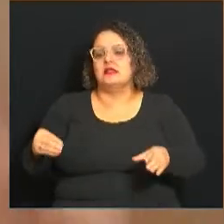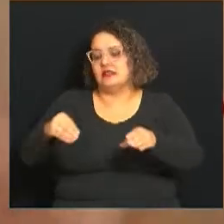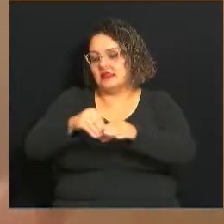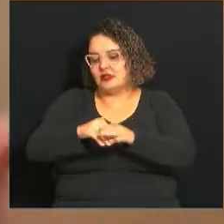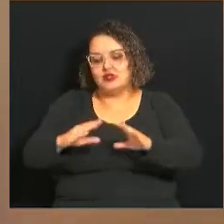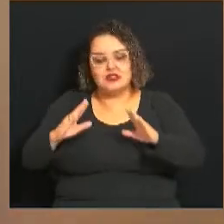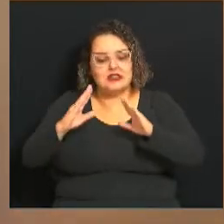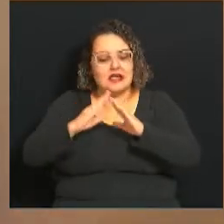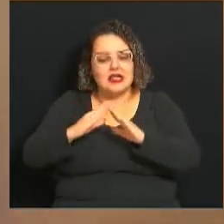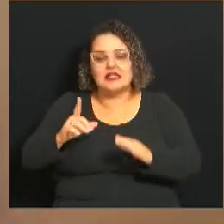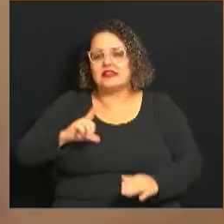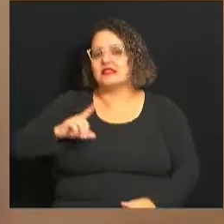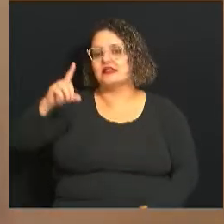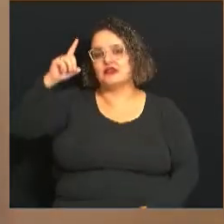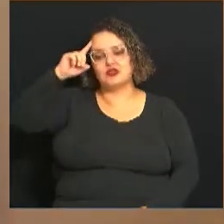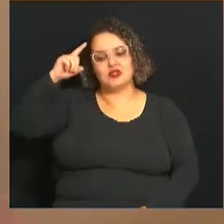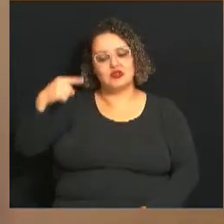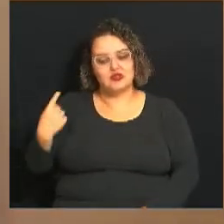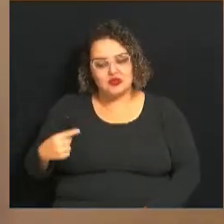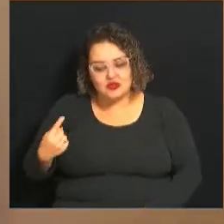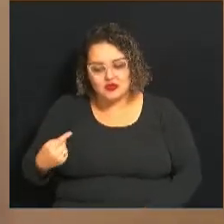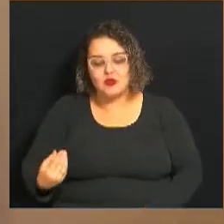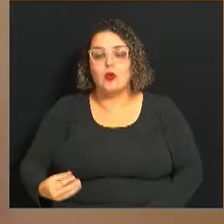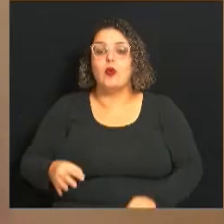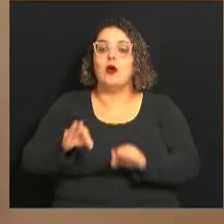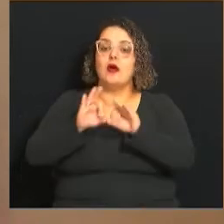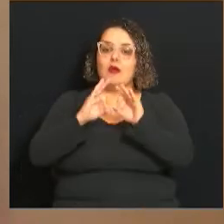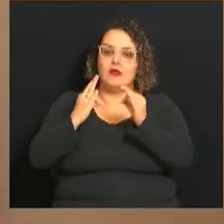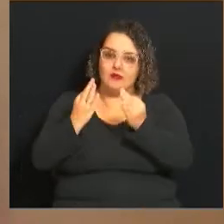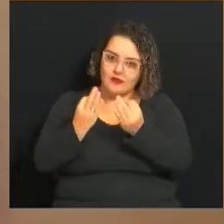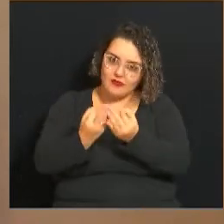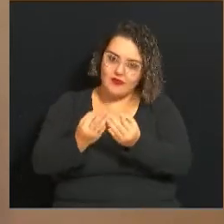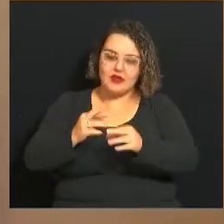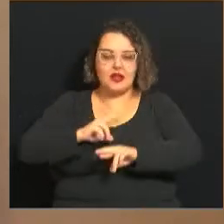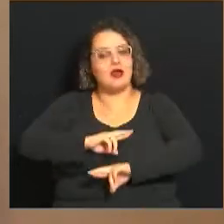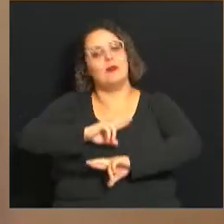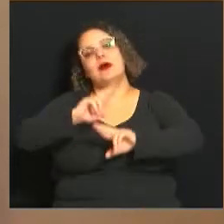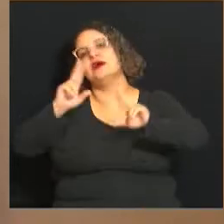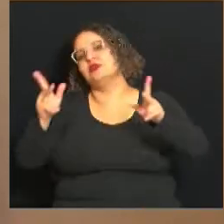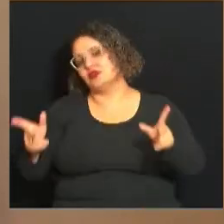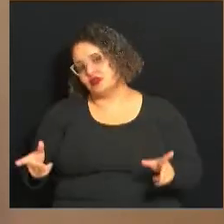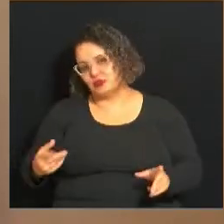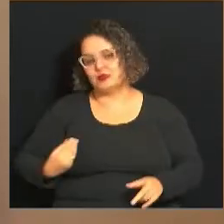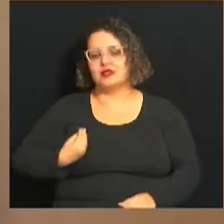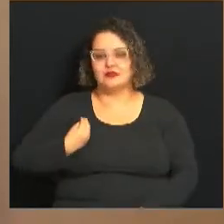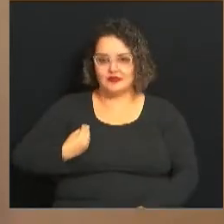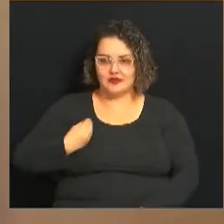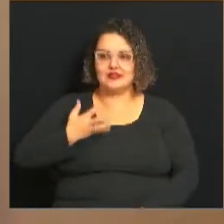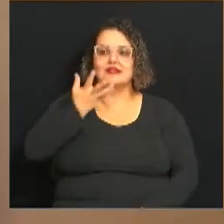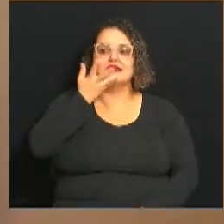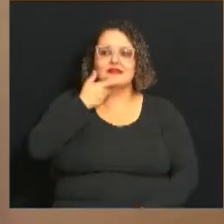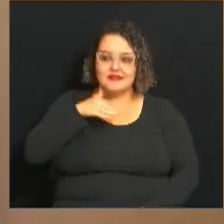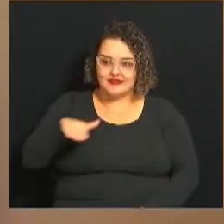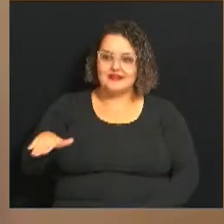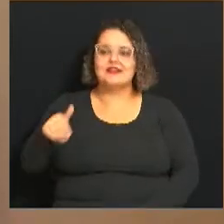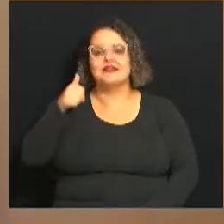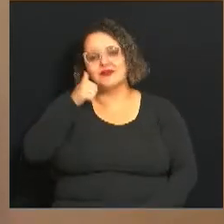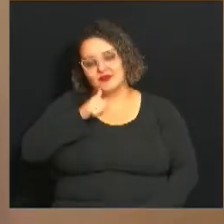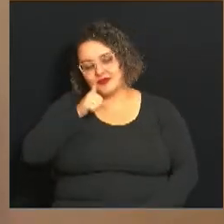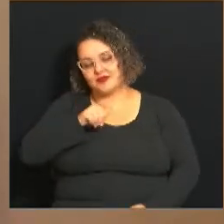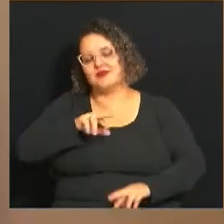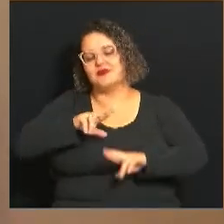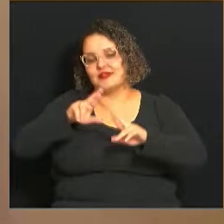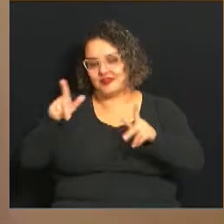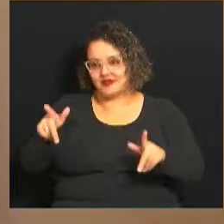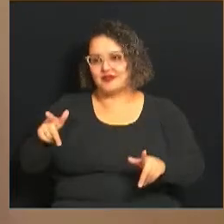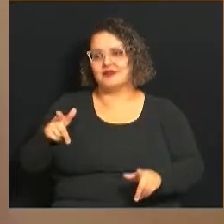rotina, estar ali com aquela família realmente é um grande diferencial para a vida daquela criança. Essas mulheres fazem a diferença, viu?